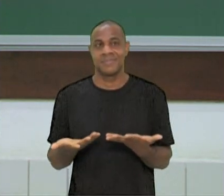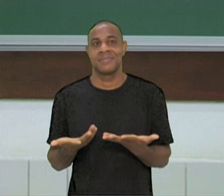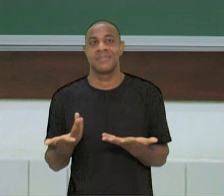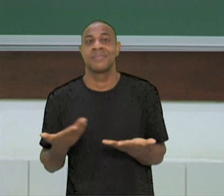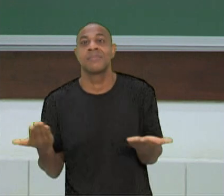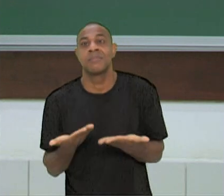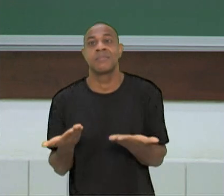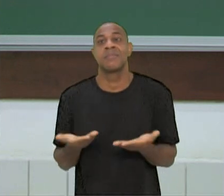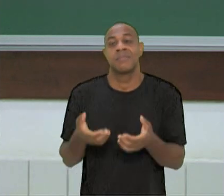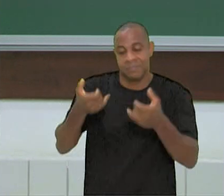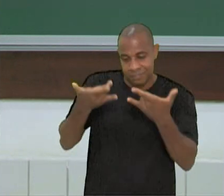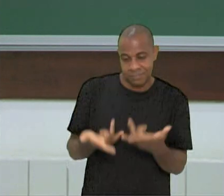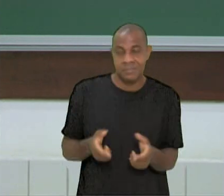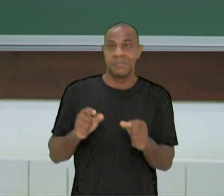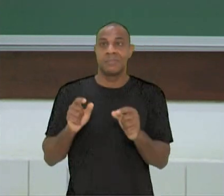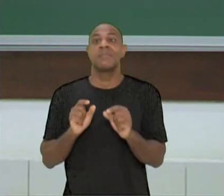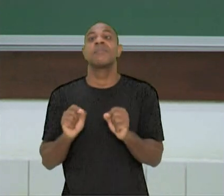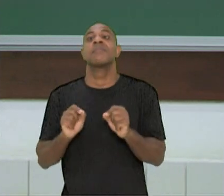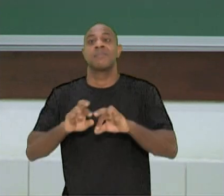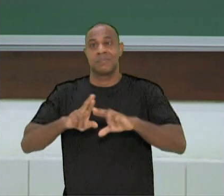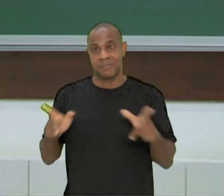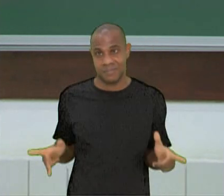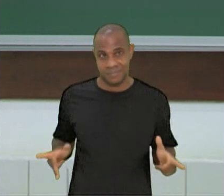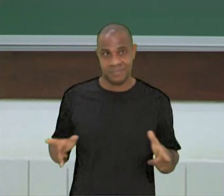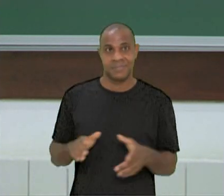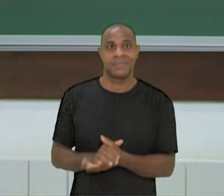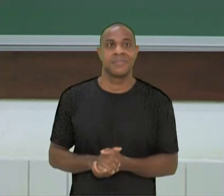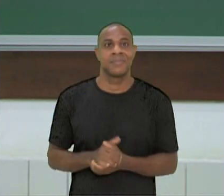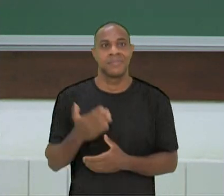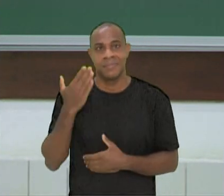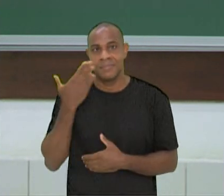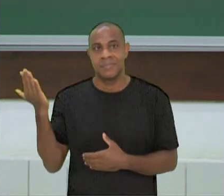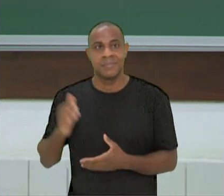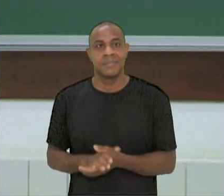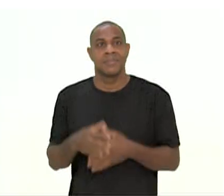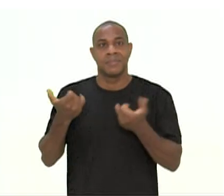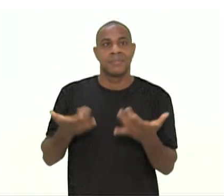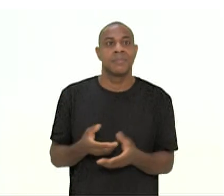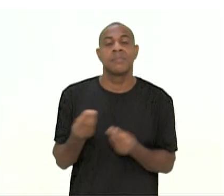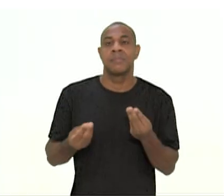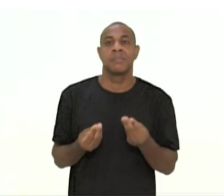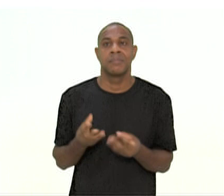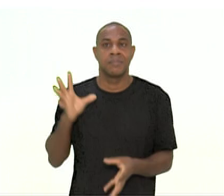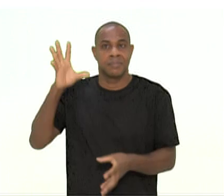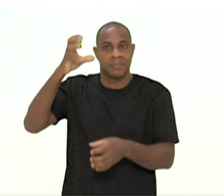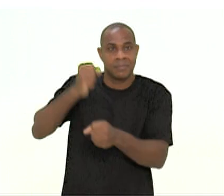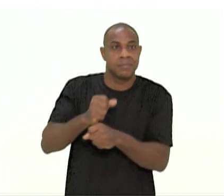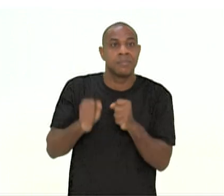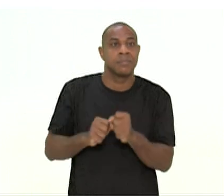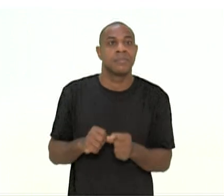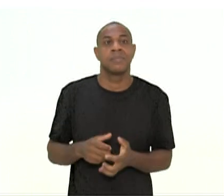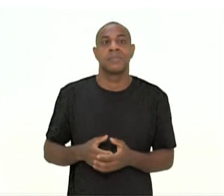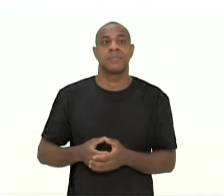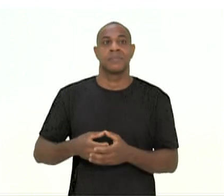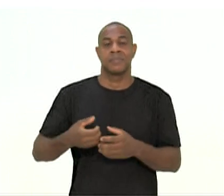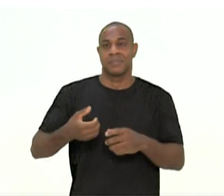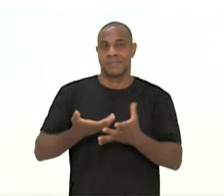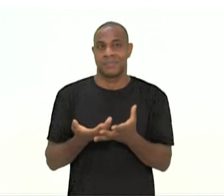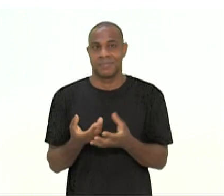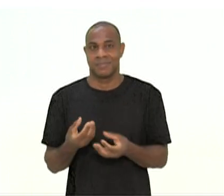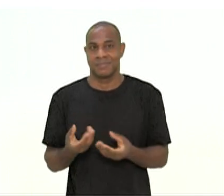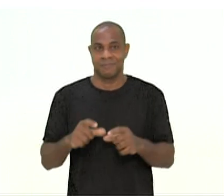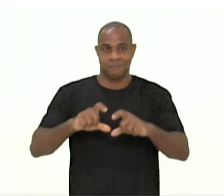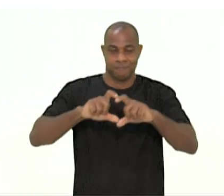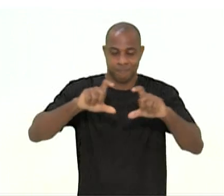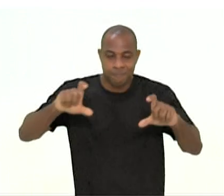vamos fazer uma coisa um pouco diferente. O que nós vamos fazer hoje? Nós vamos fazer uma retomada de expressões algébricas. Lembra assim, você